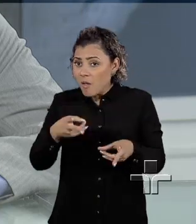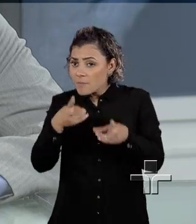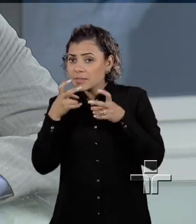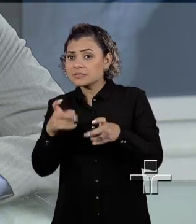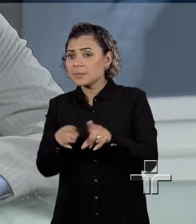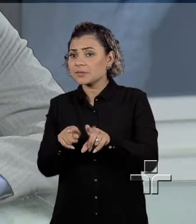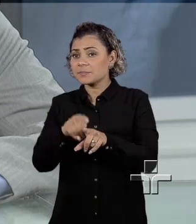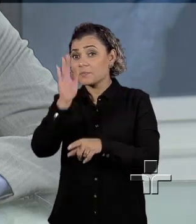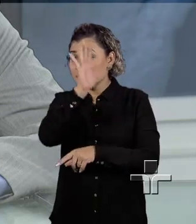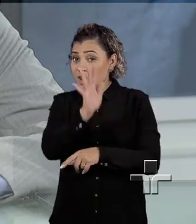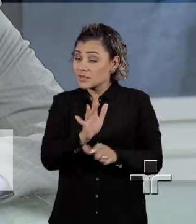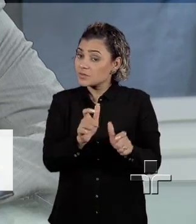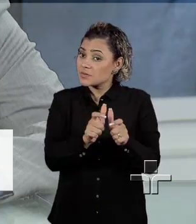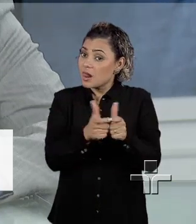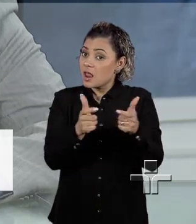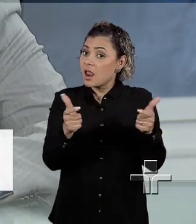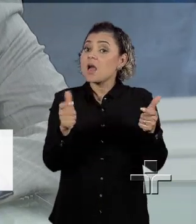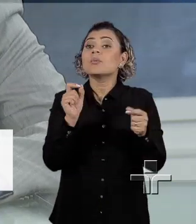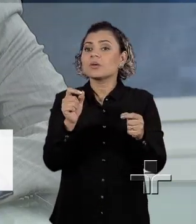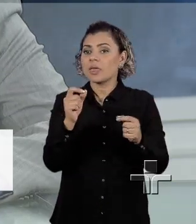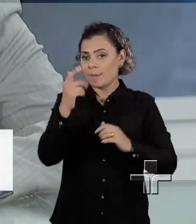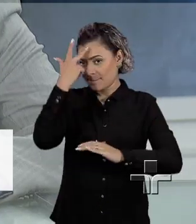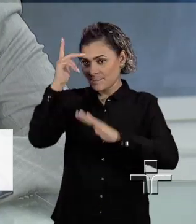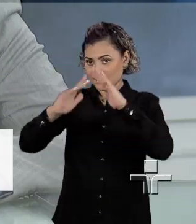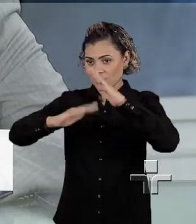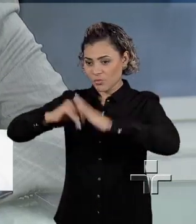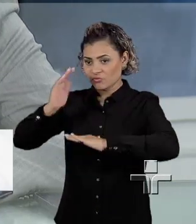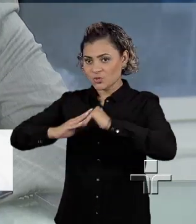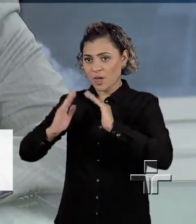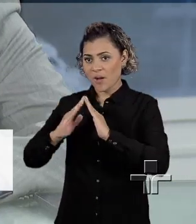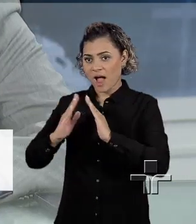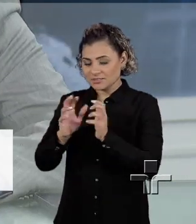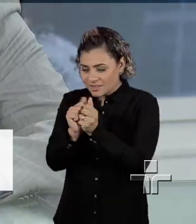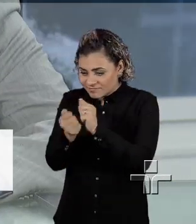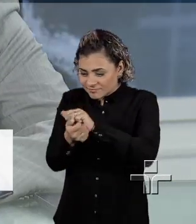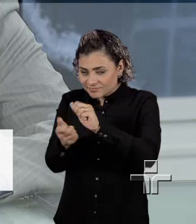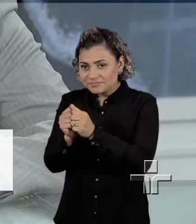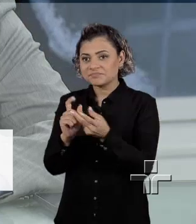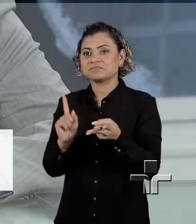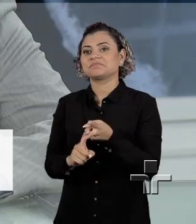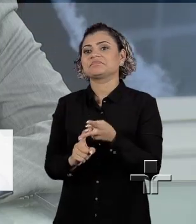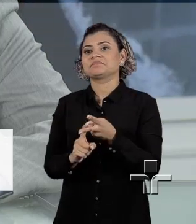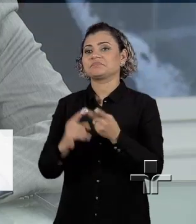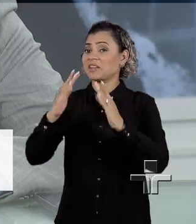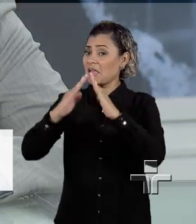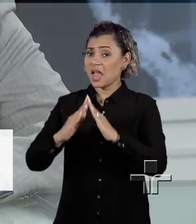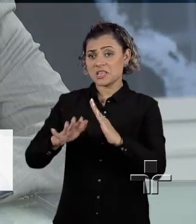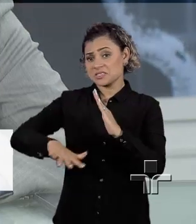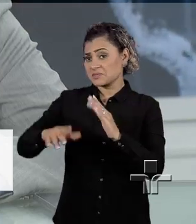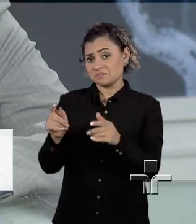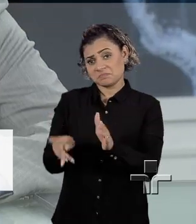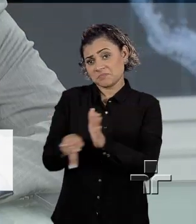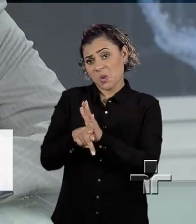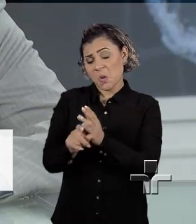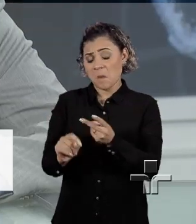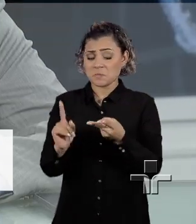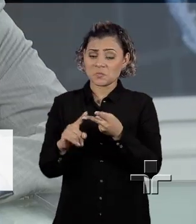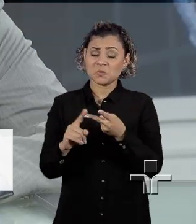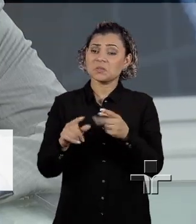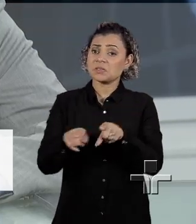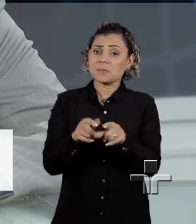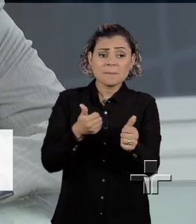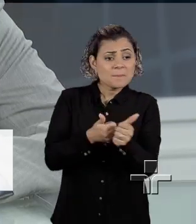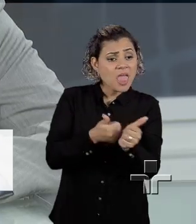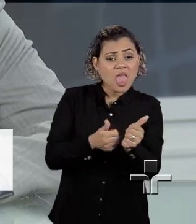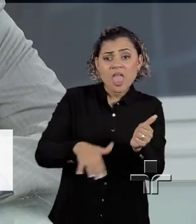no país. Os artesãos caseiros, enfim, as pessoas começam a fazer em suas residências, em suas sedes de